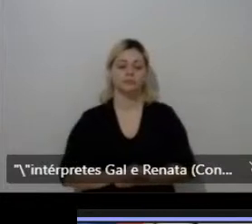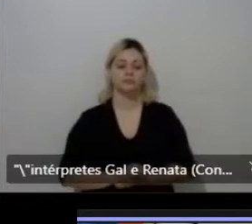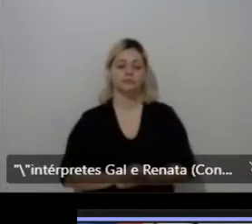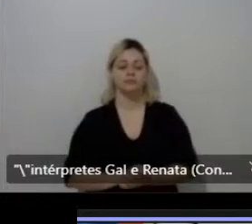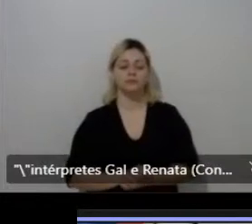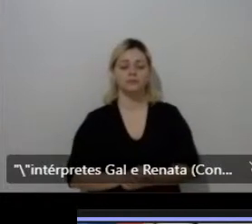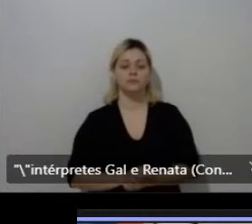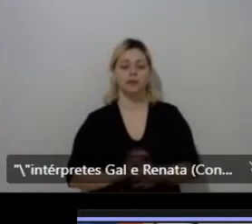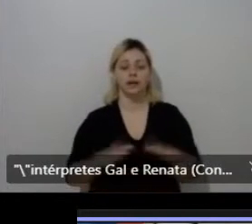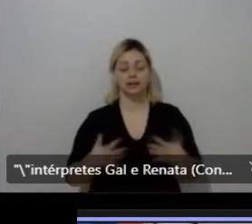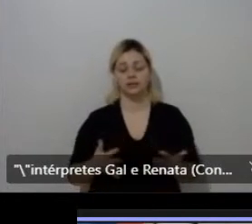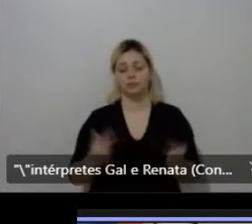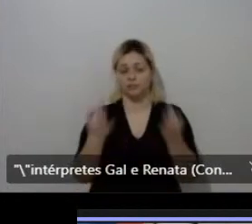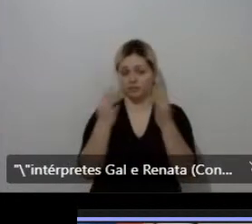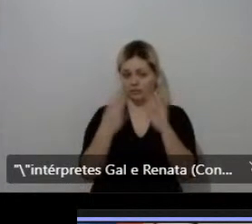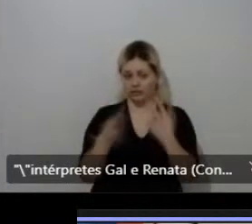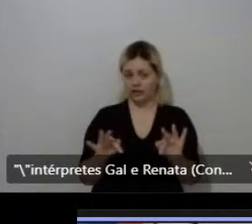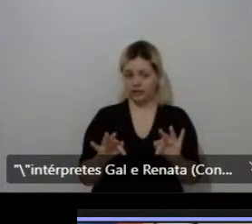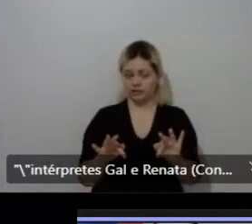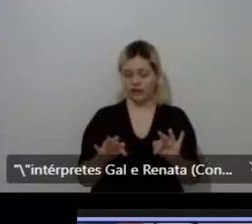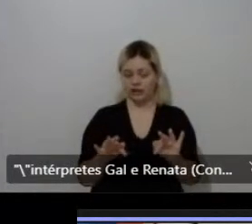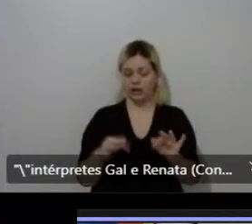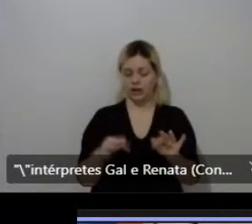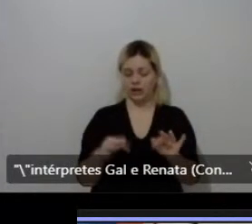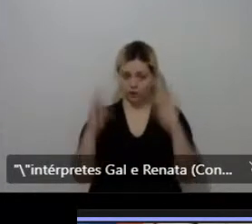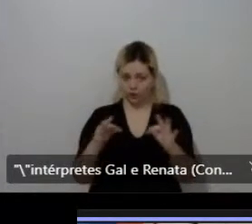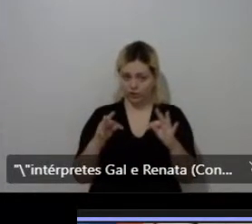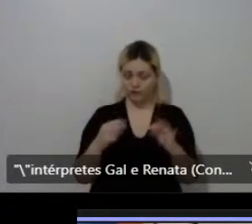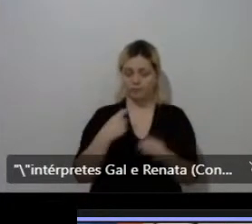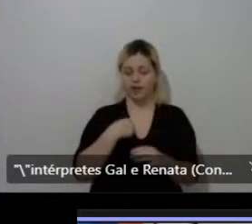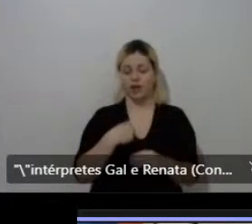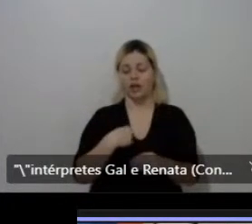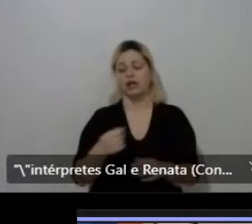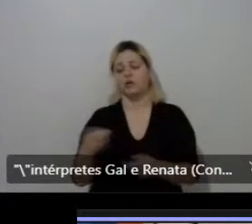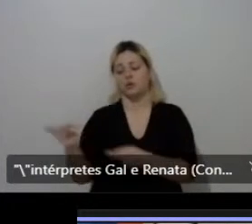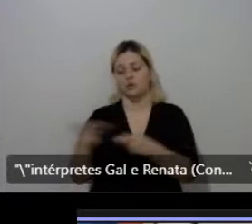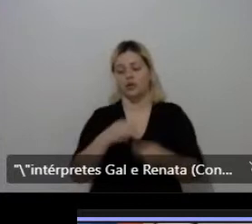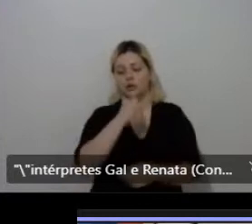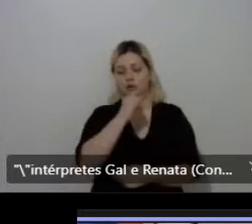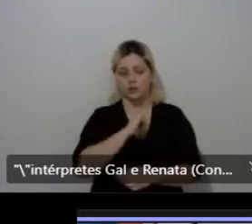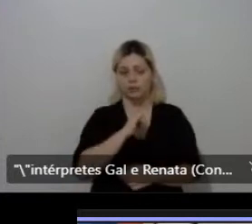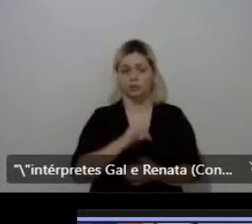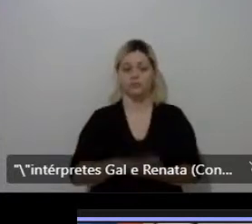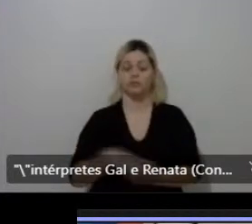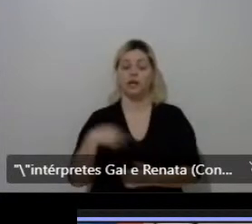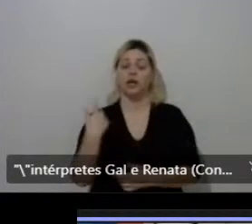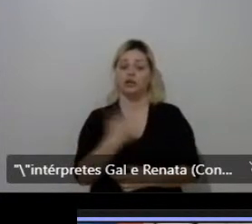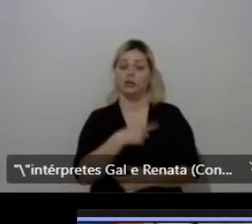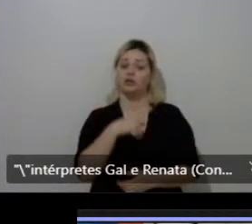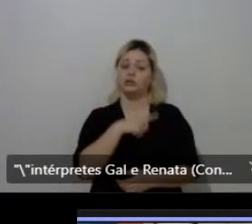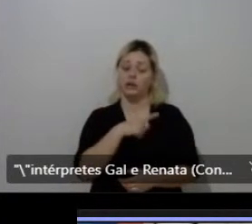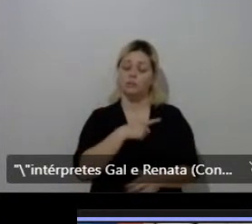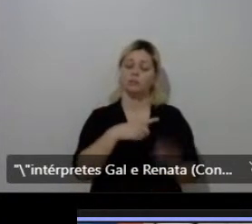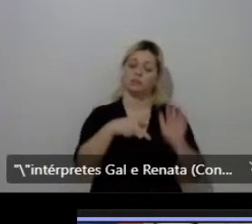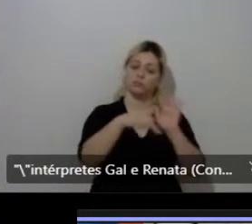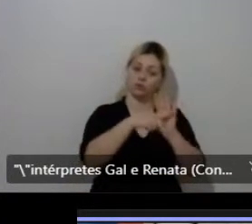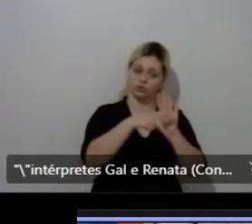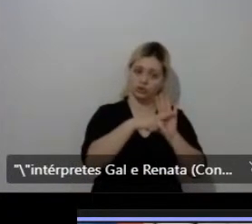Aí, o outro, só para fechar aqui essa parte teórica, eu vou trazer os exemplos. Quando nós estivemos num projeto